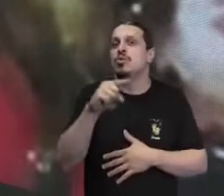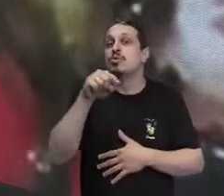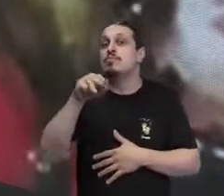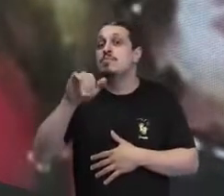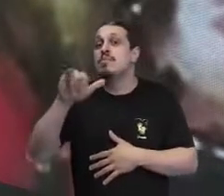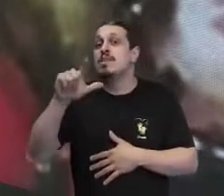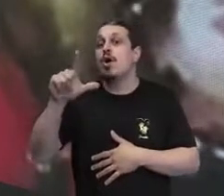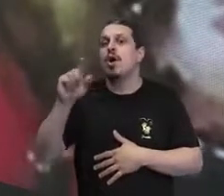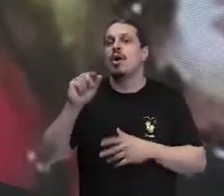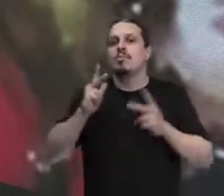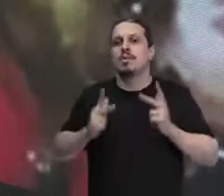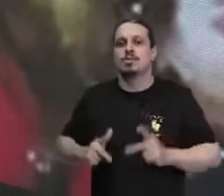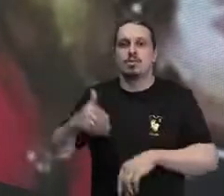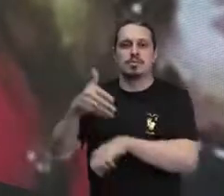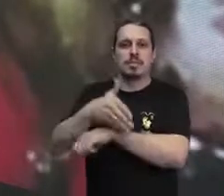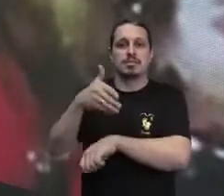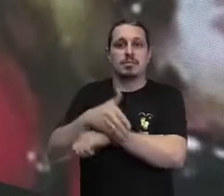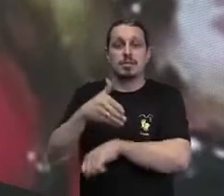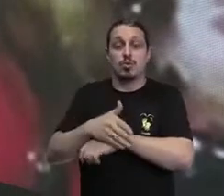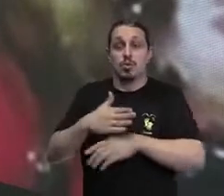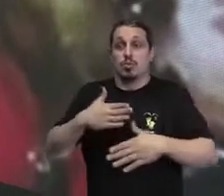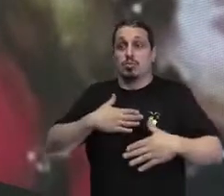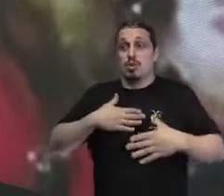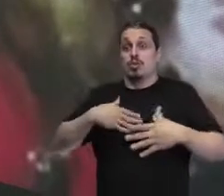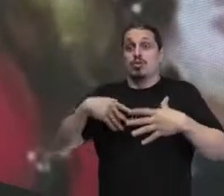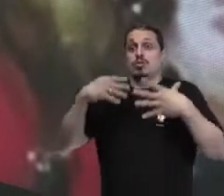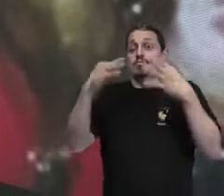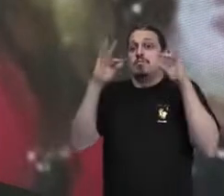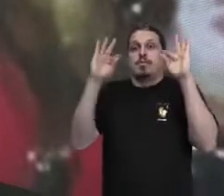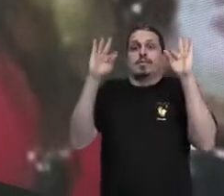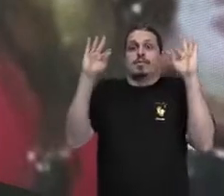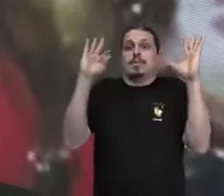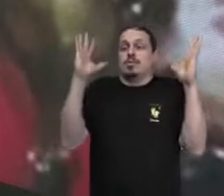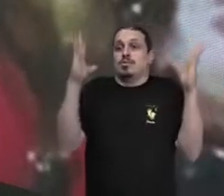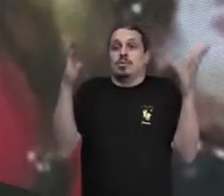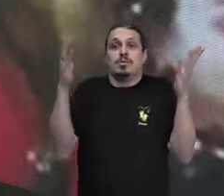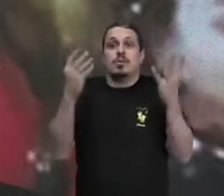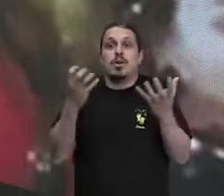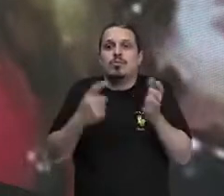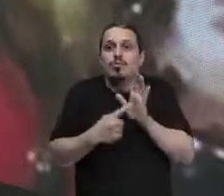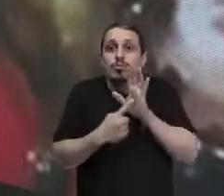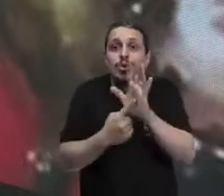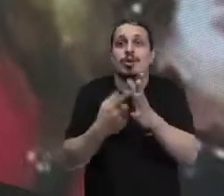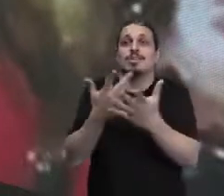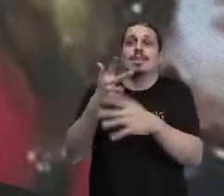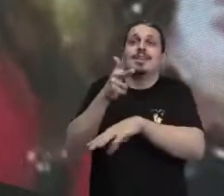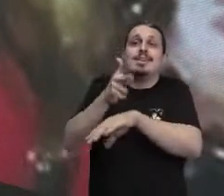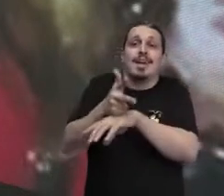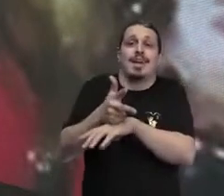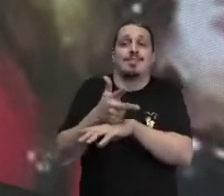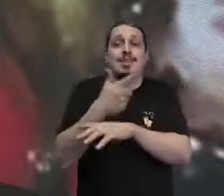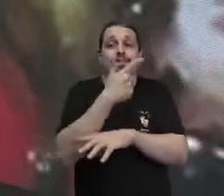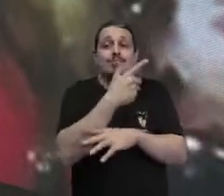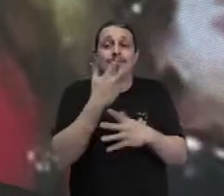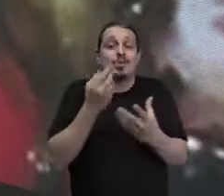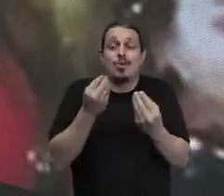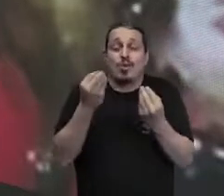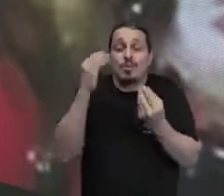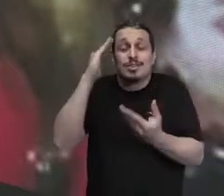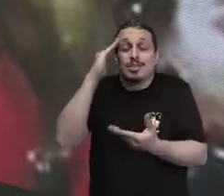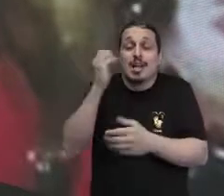foi maravilhoso, e eu vou parar de falar sobre esse evento, e eu queria mostrar o vídeo desse evento para vocês se emocionarem, porque